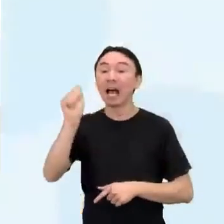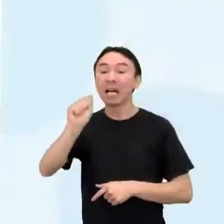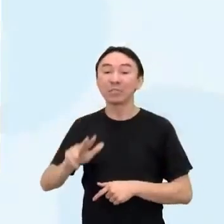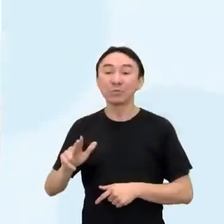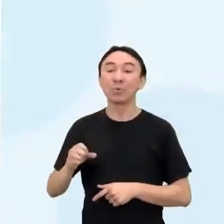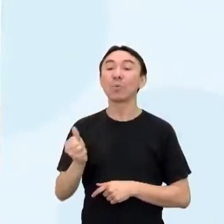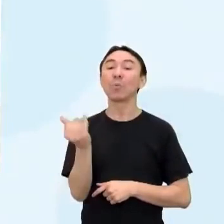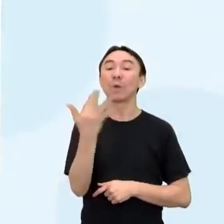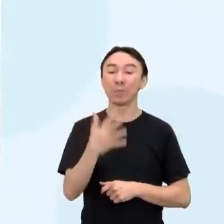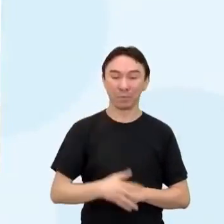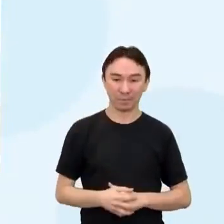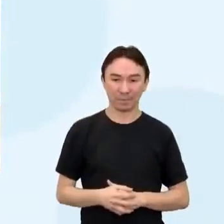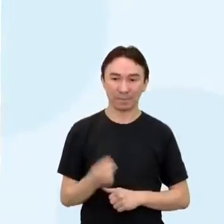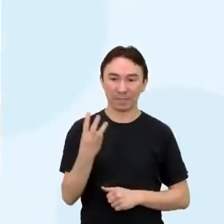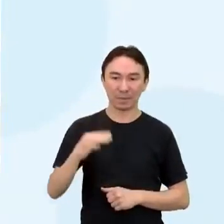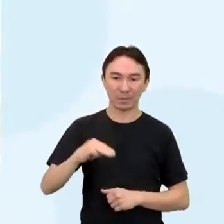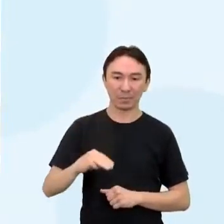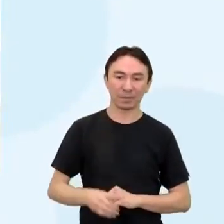já retorna. Até já.